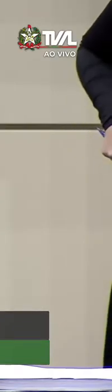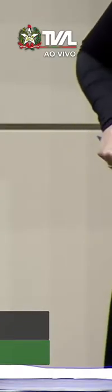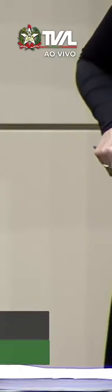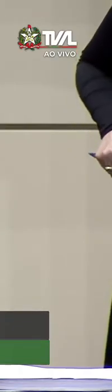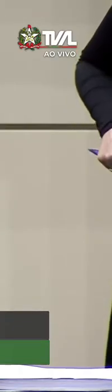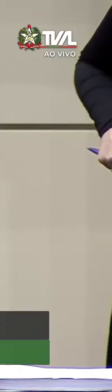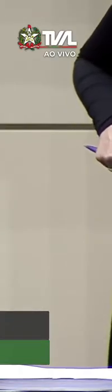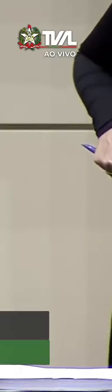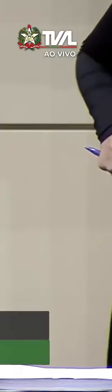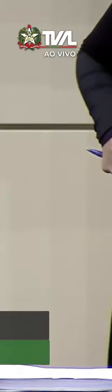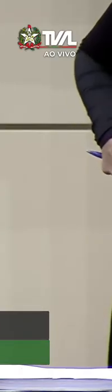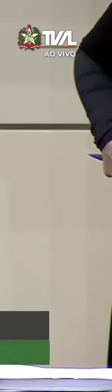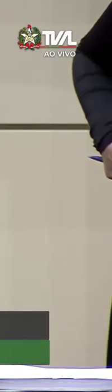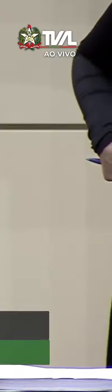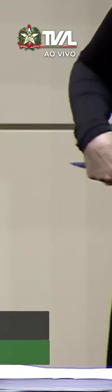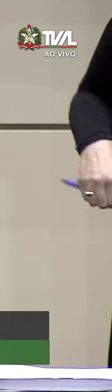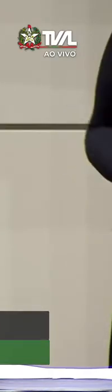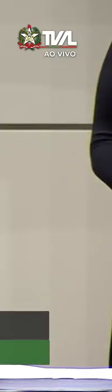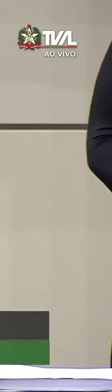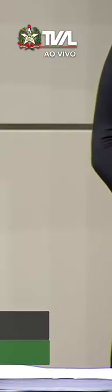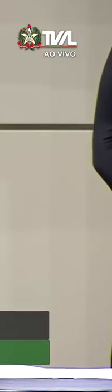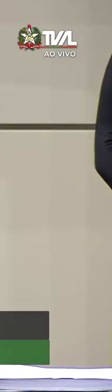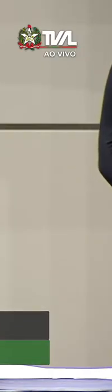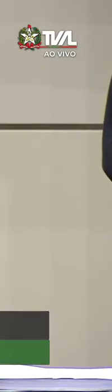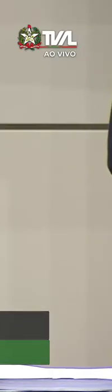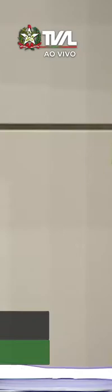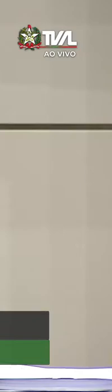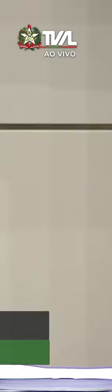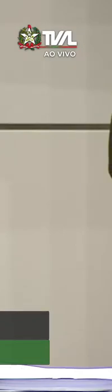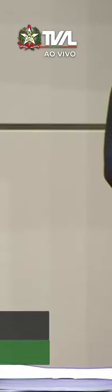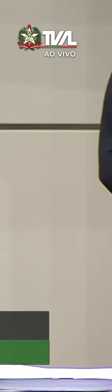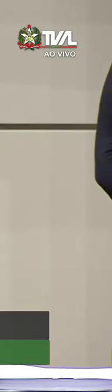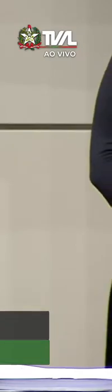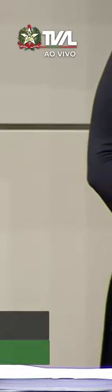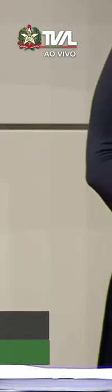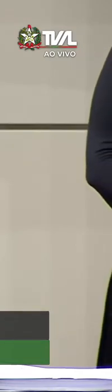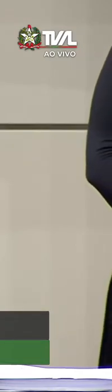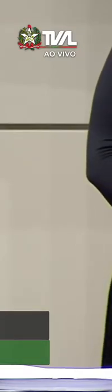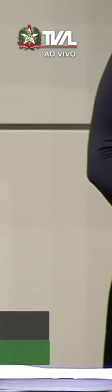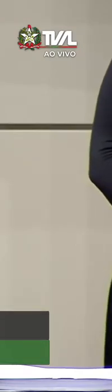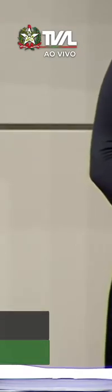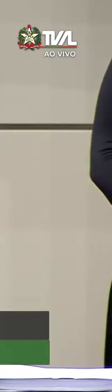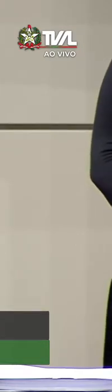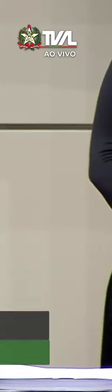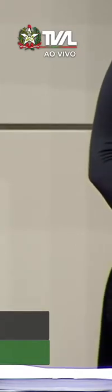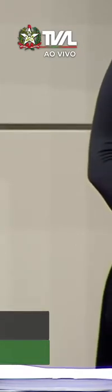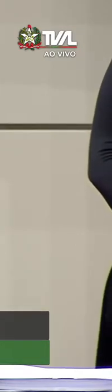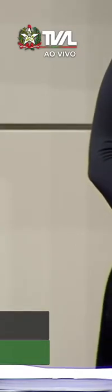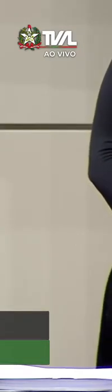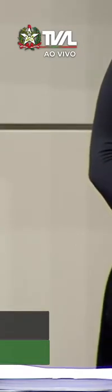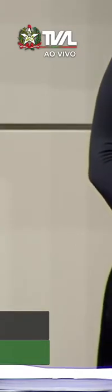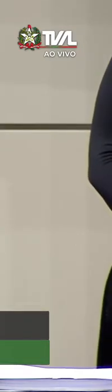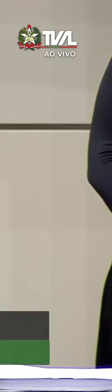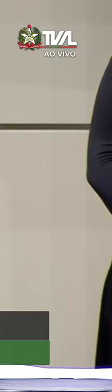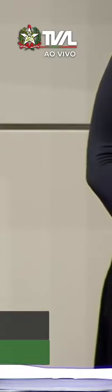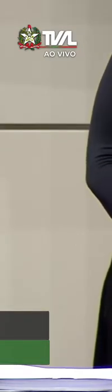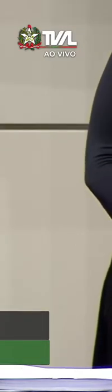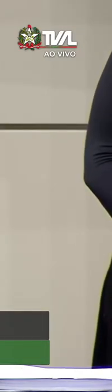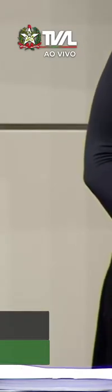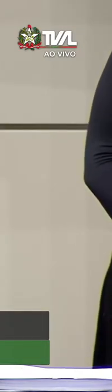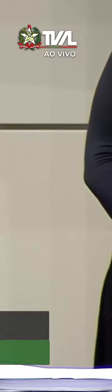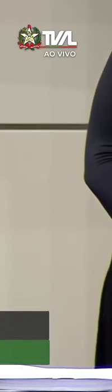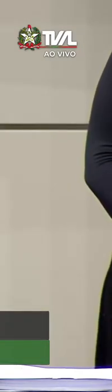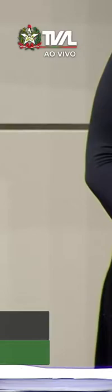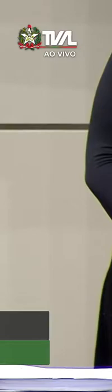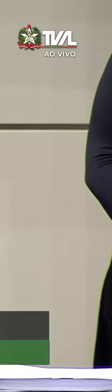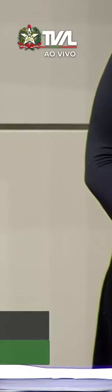requerimento esse encaminhado pelo deputado Moacir Sopelsa e deputada Paulinha, aonde diz: os deputados que